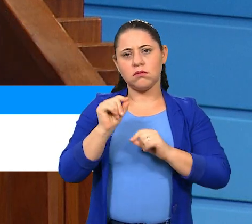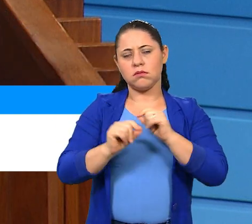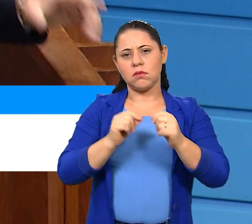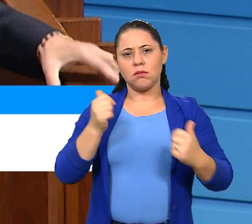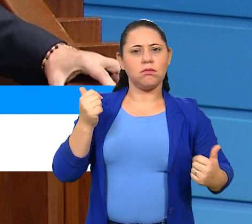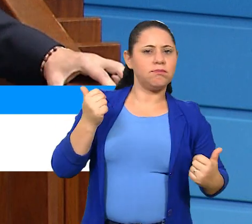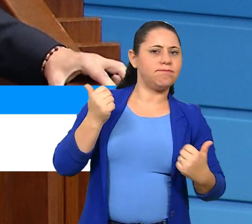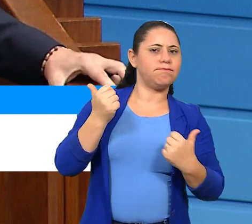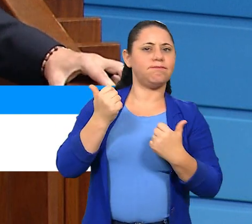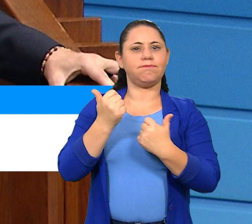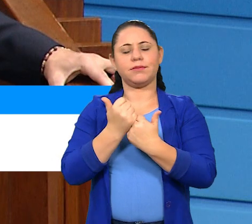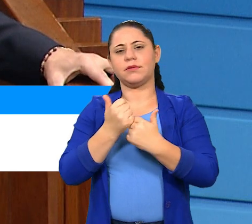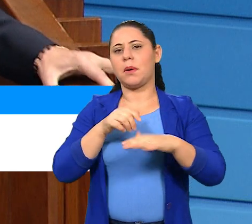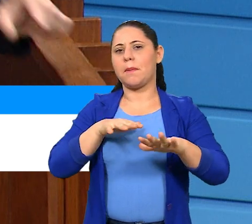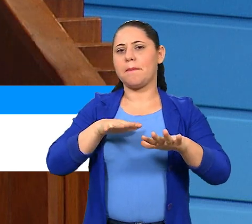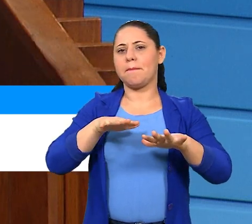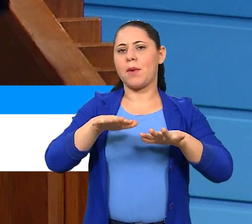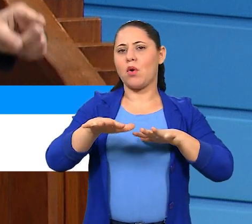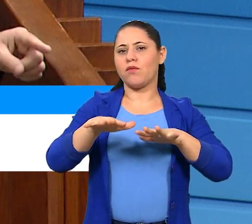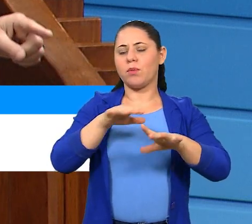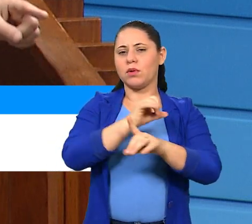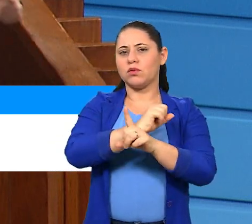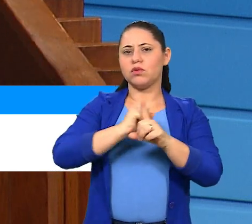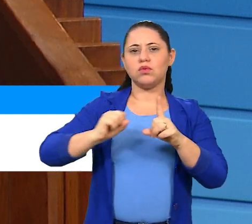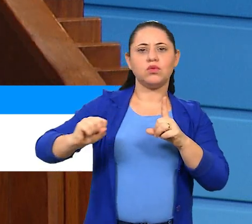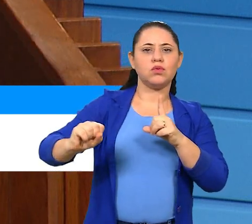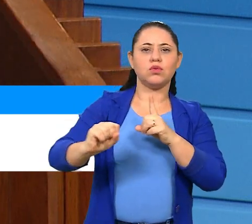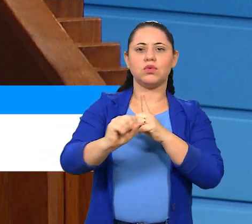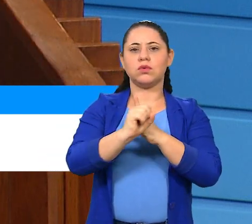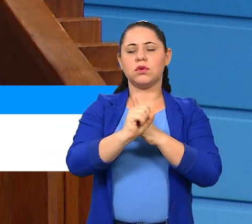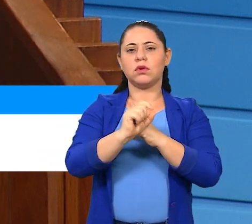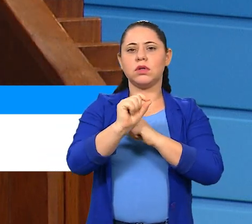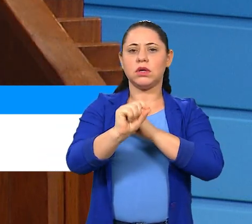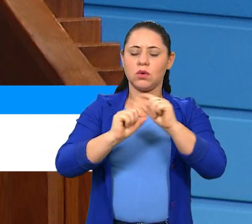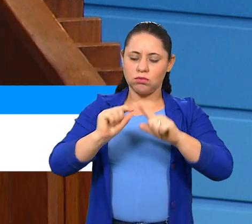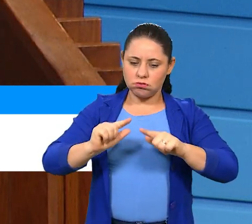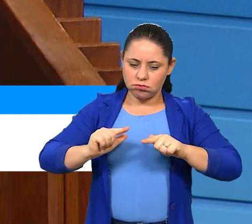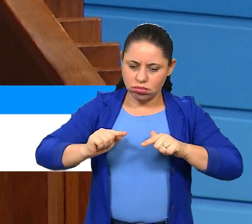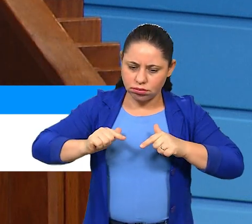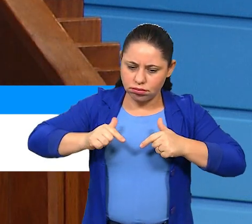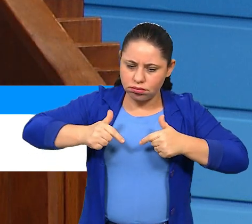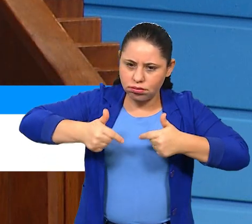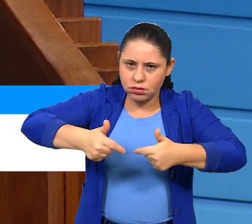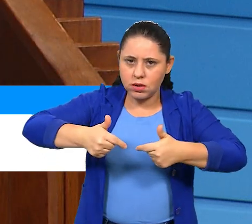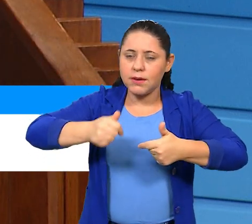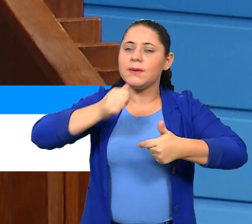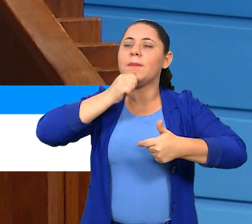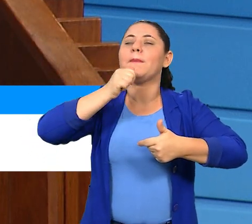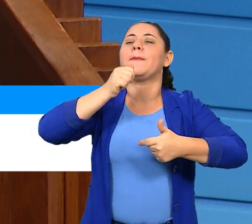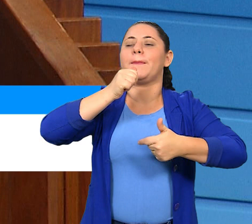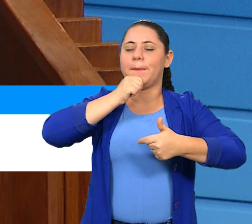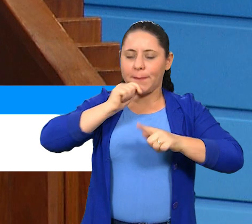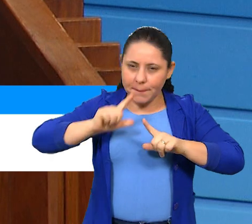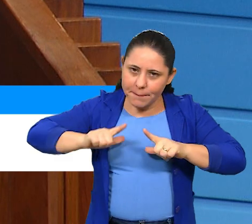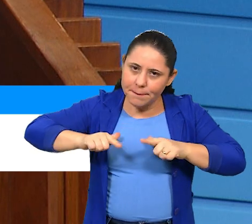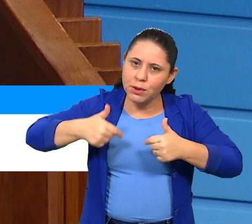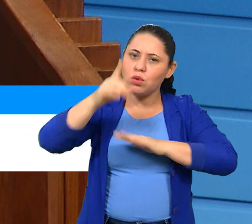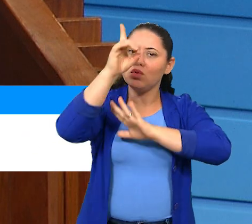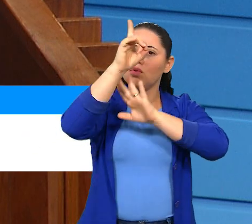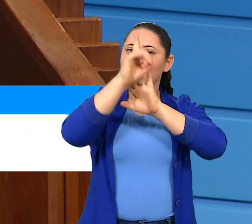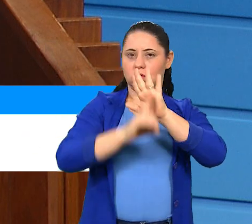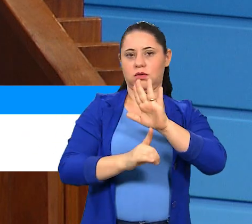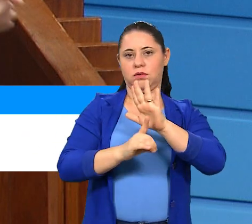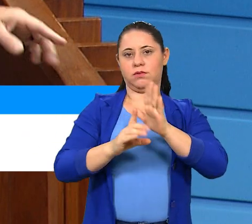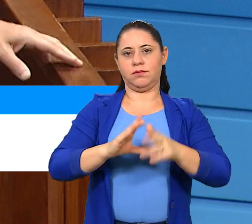fizemos a vida toda foi apoiar movimentos sociais que lutavam